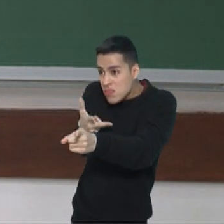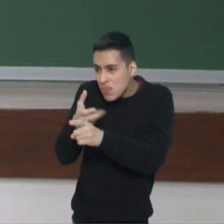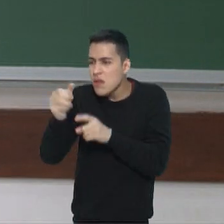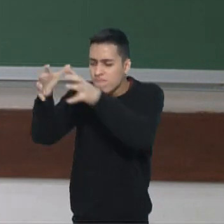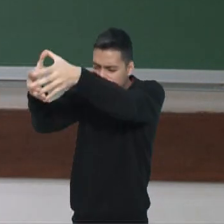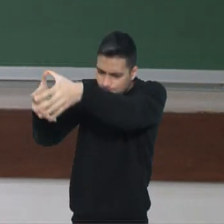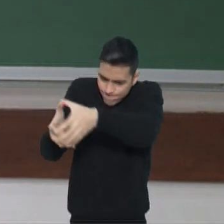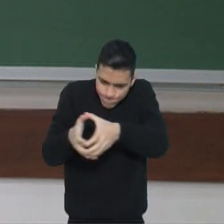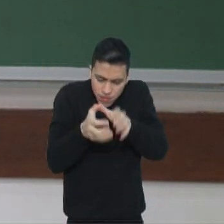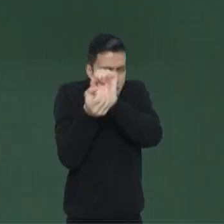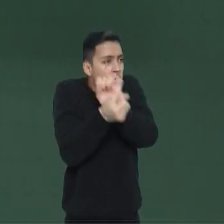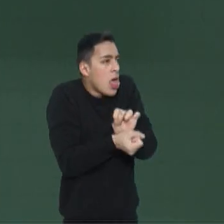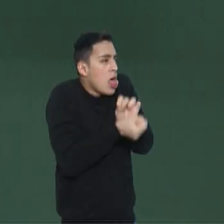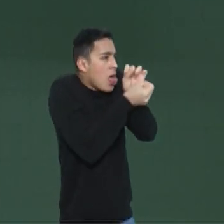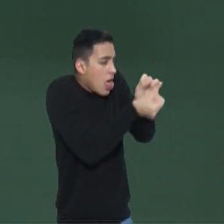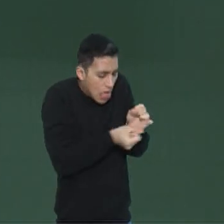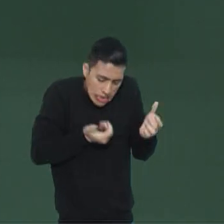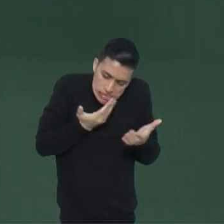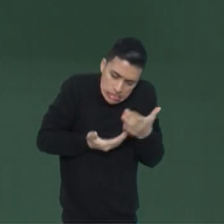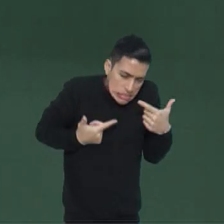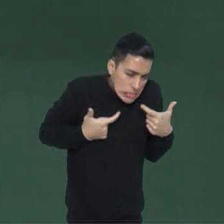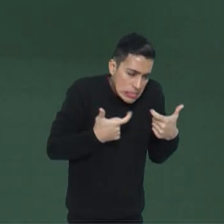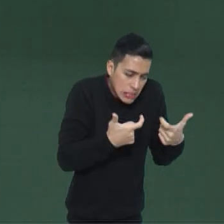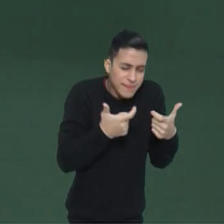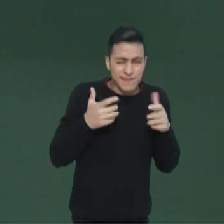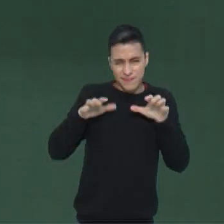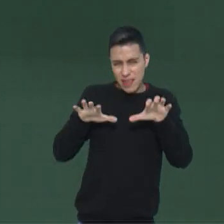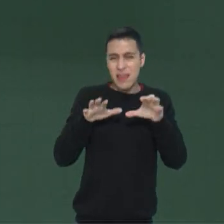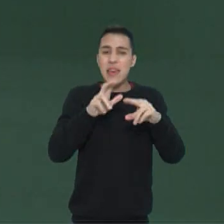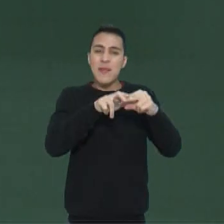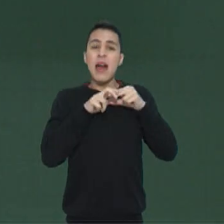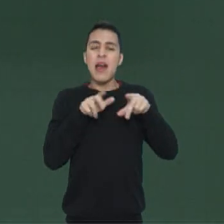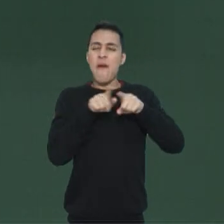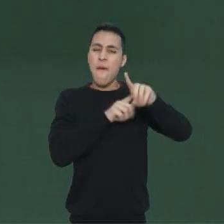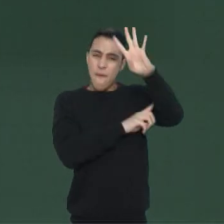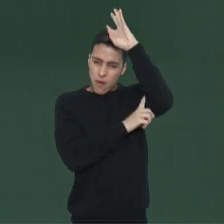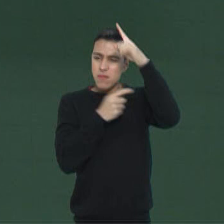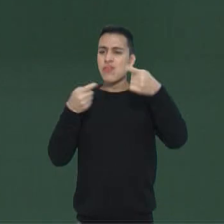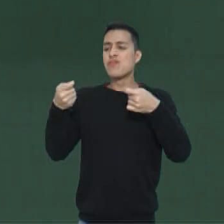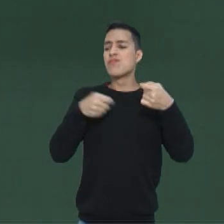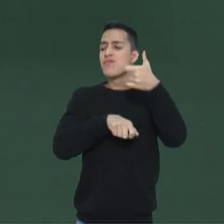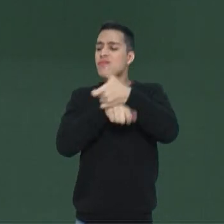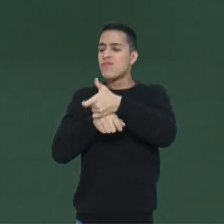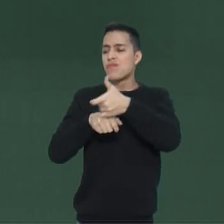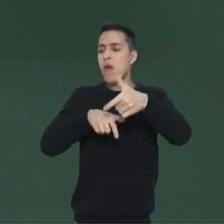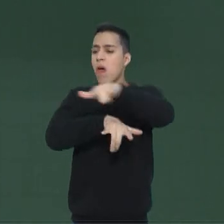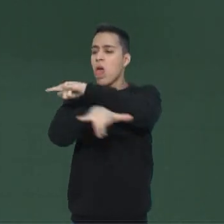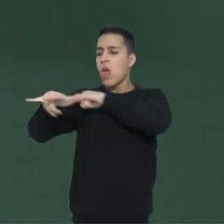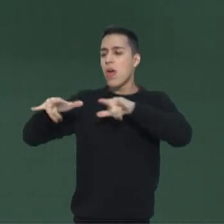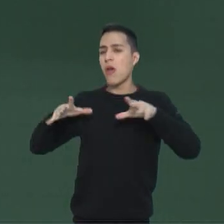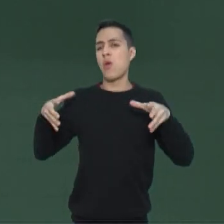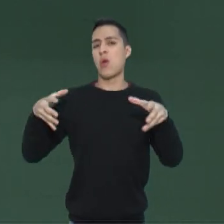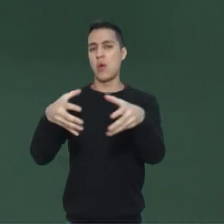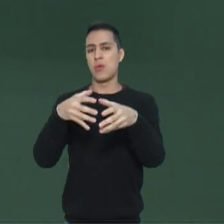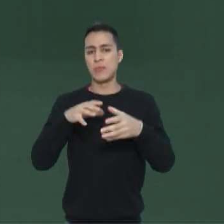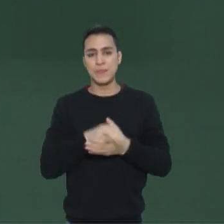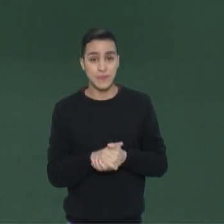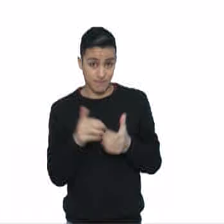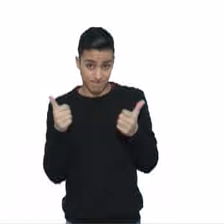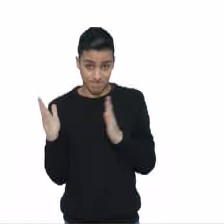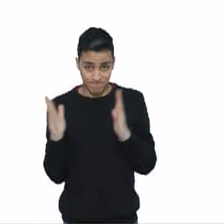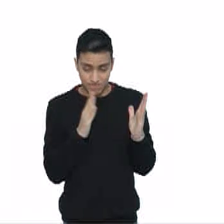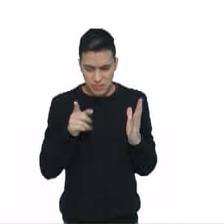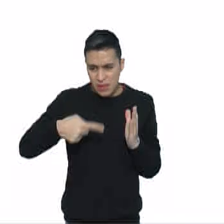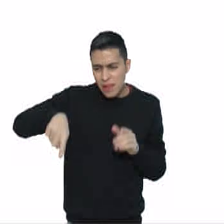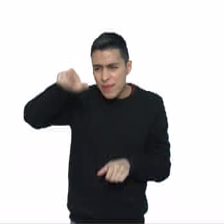povos que foram escravizados por terem sido dominados pelos romanos, ok? Muito bem. Os